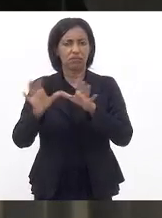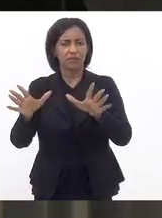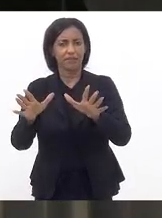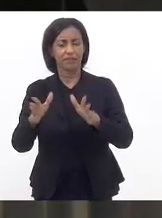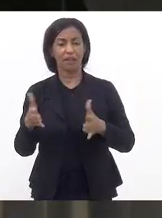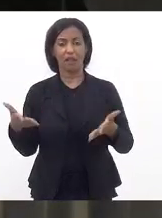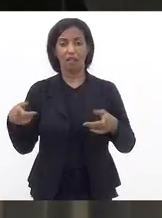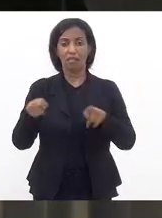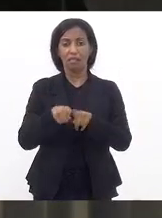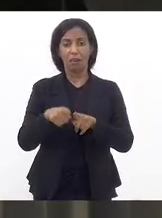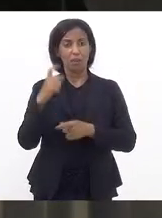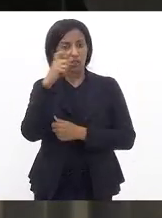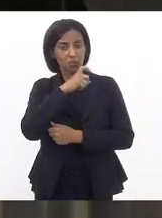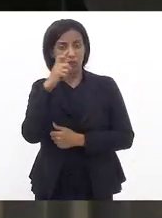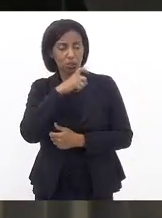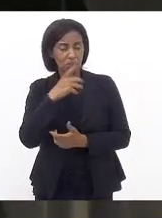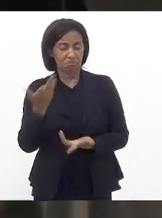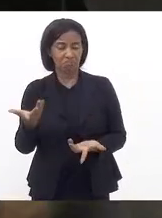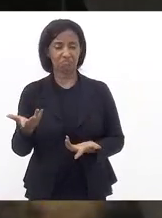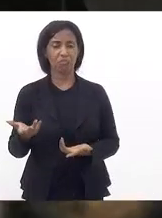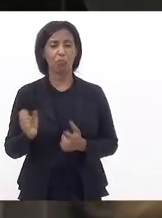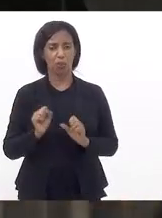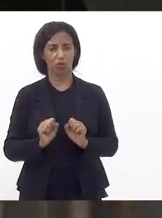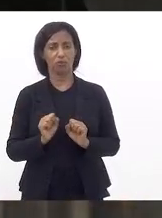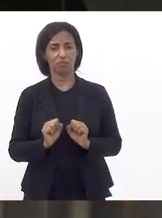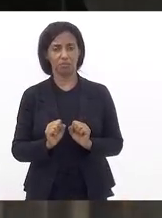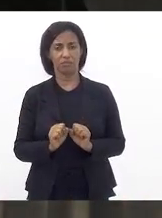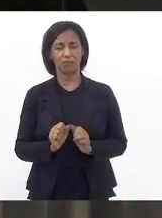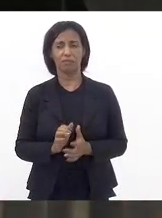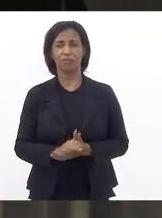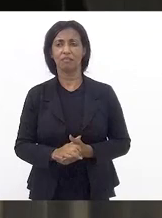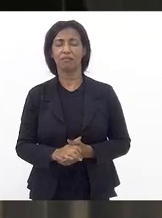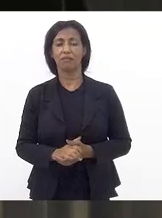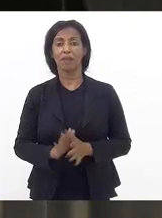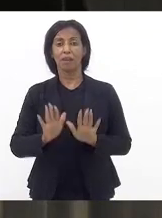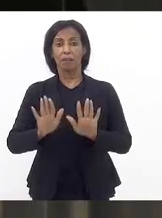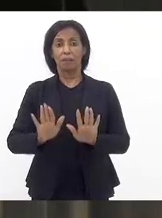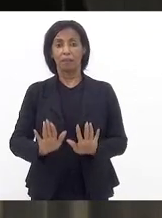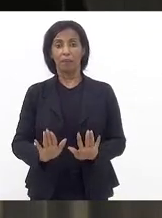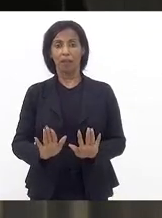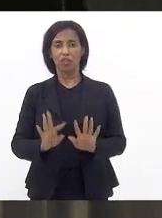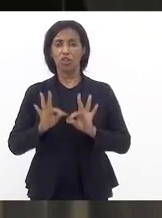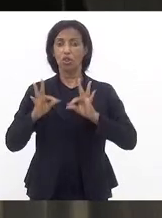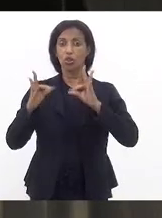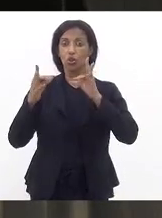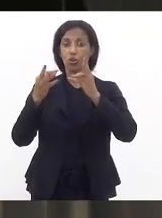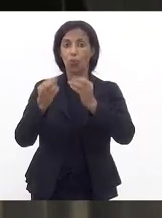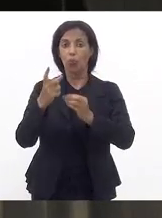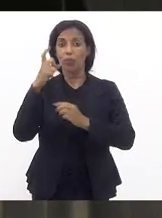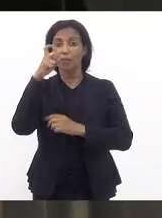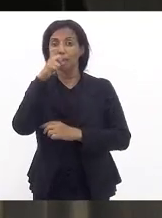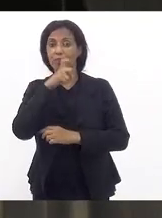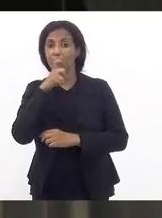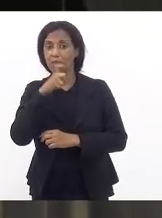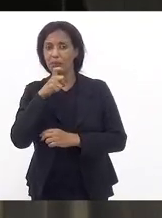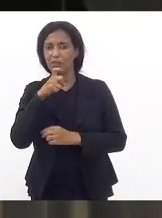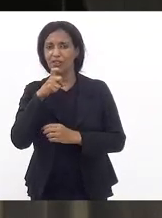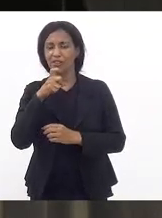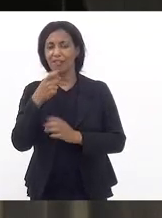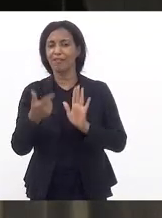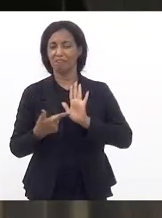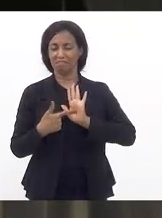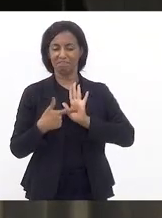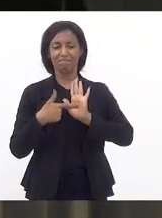até mesmo de mentir e mais toda mentira será